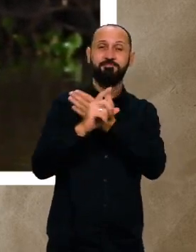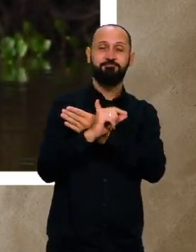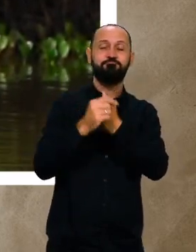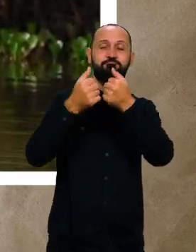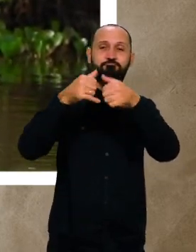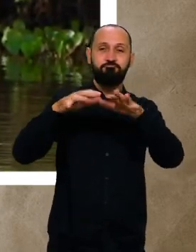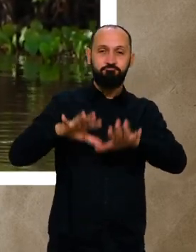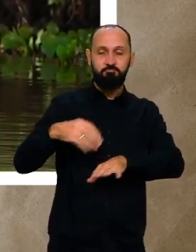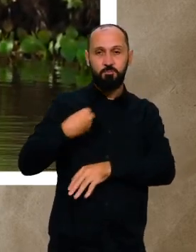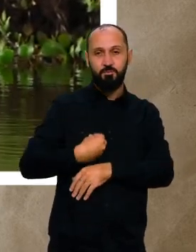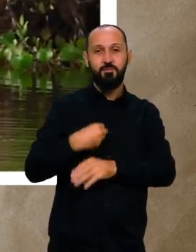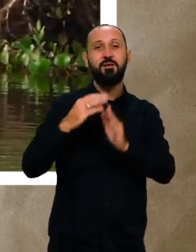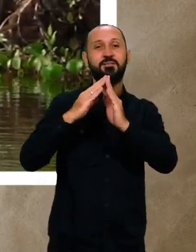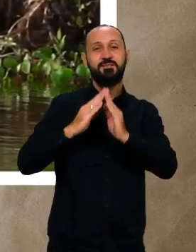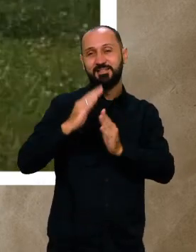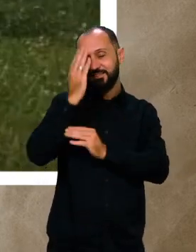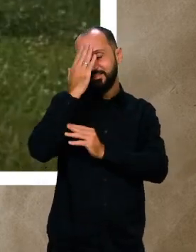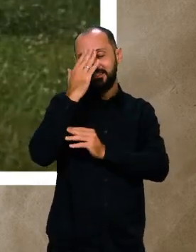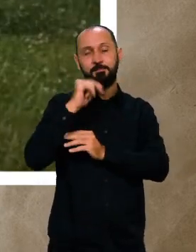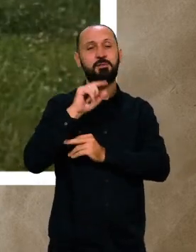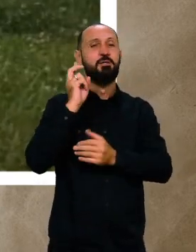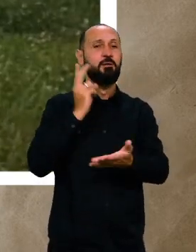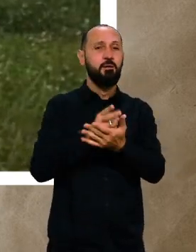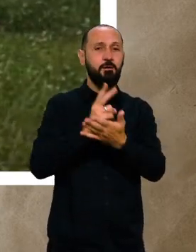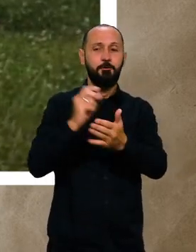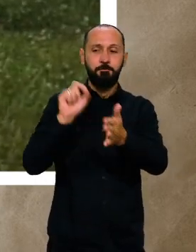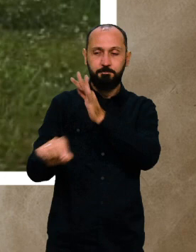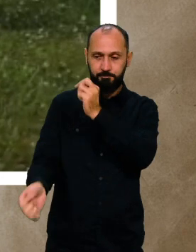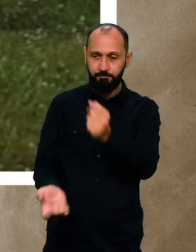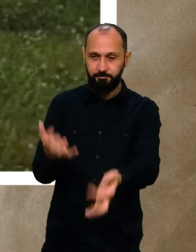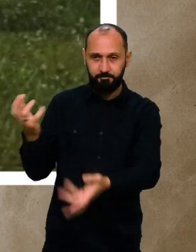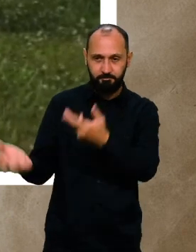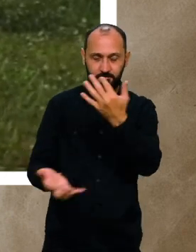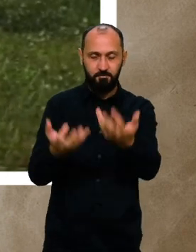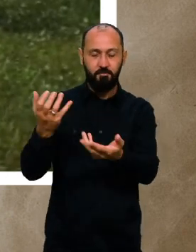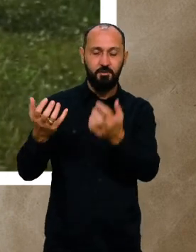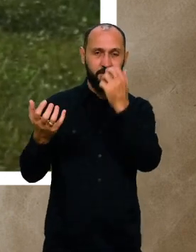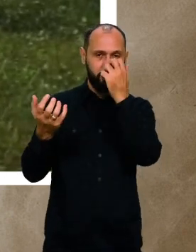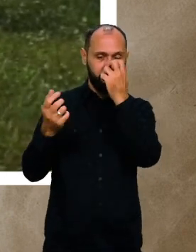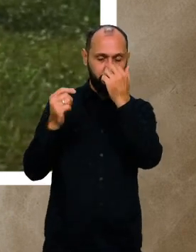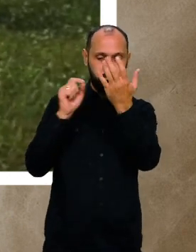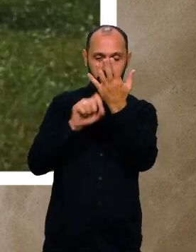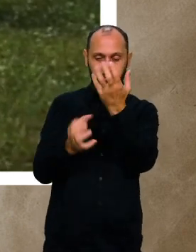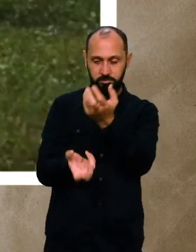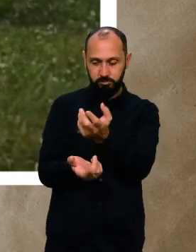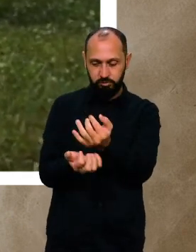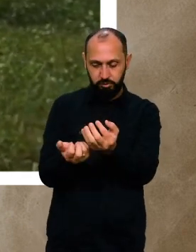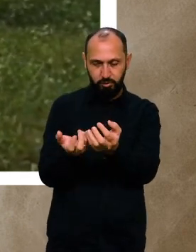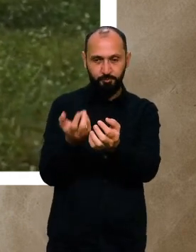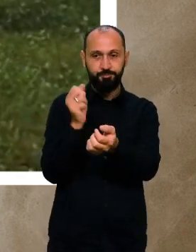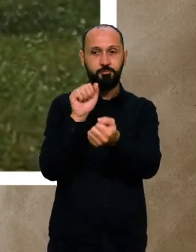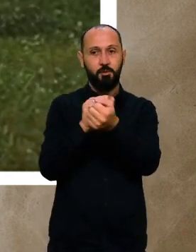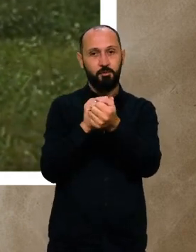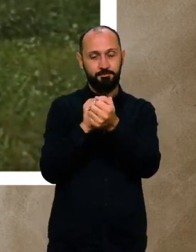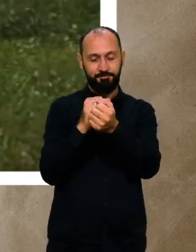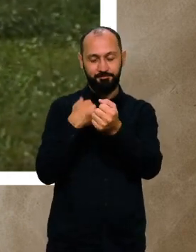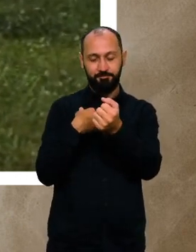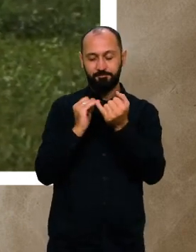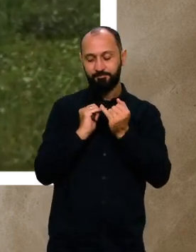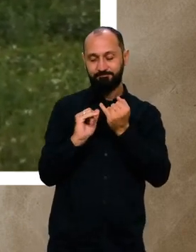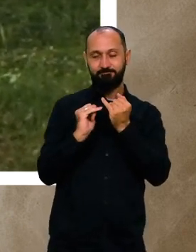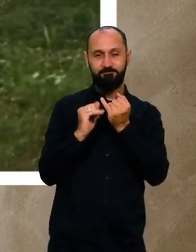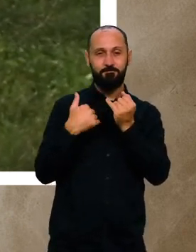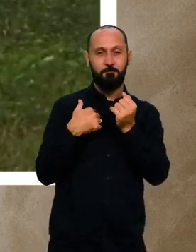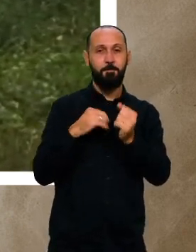Sim. Ele entende que é uma agressão, quem vive no Pantanal entende que cada vez que queima, quando a gente vê nas queimadas, cada vez que queima, cada folha que queima, também